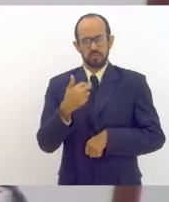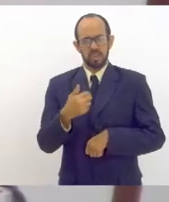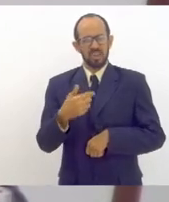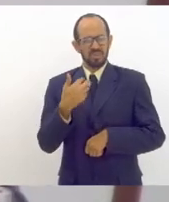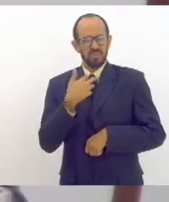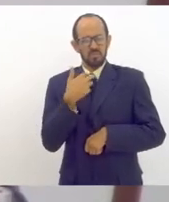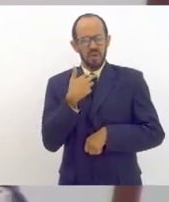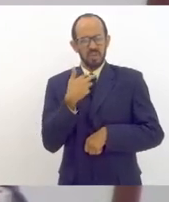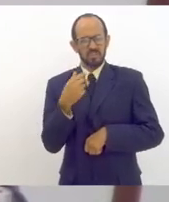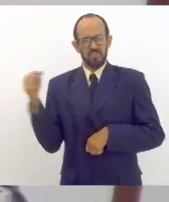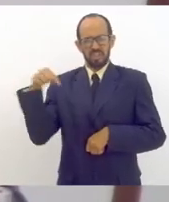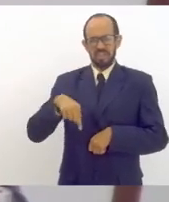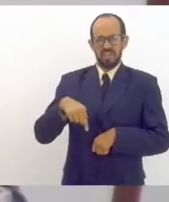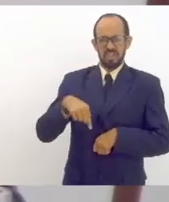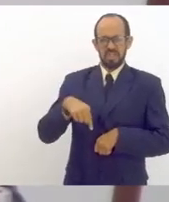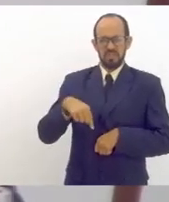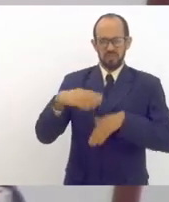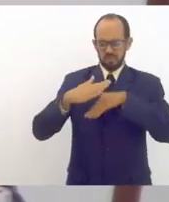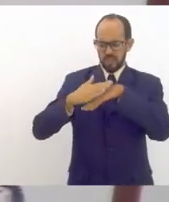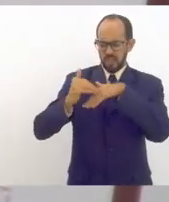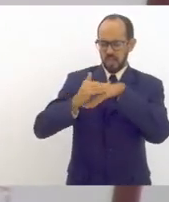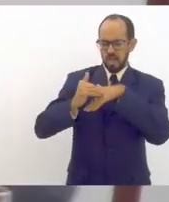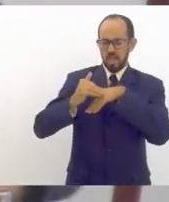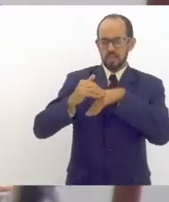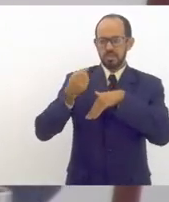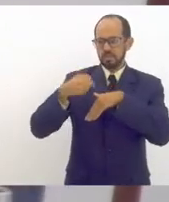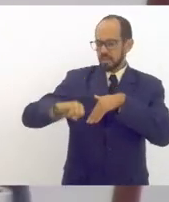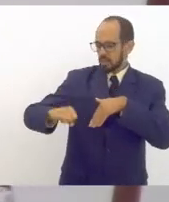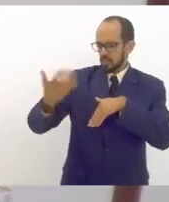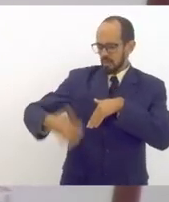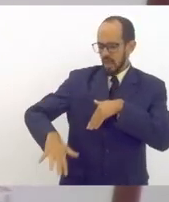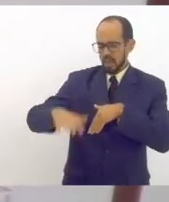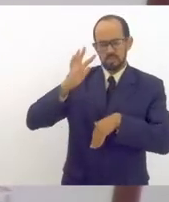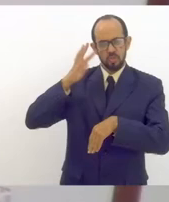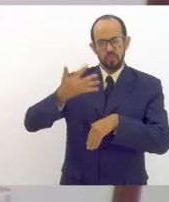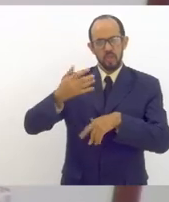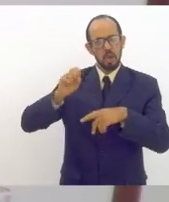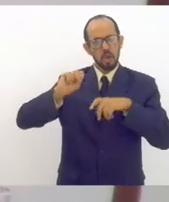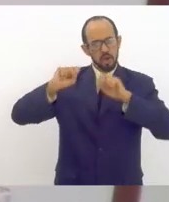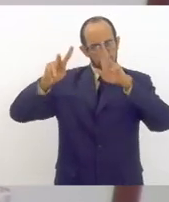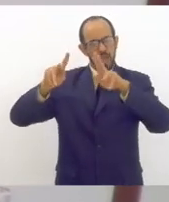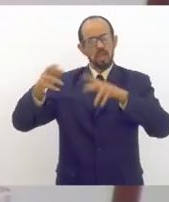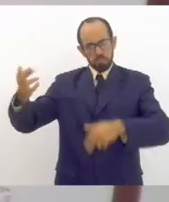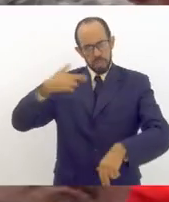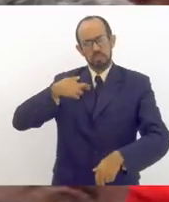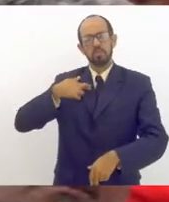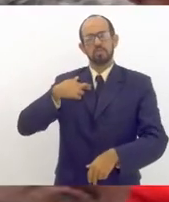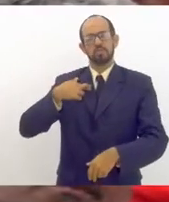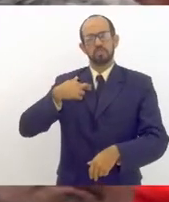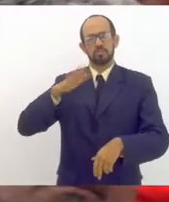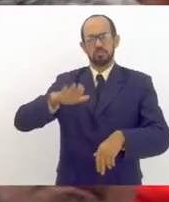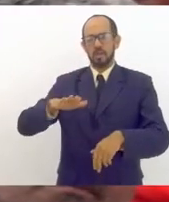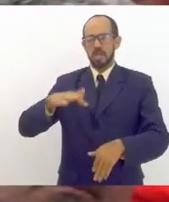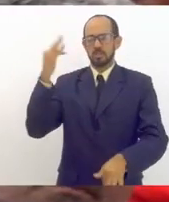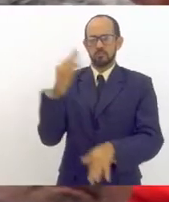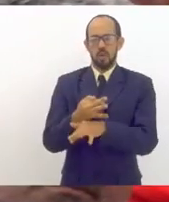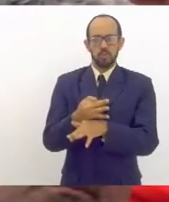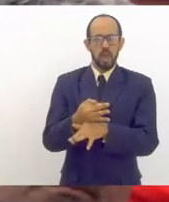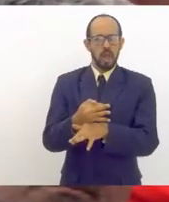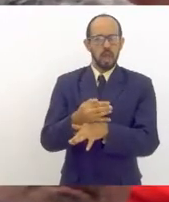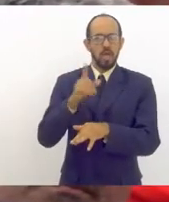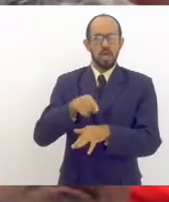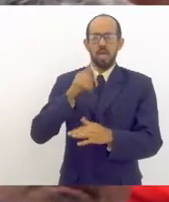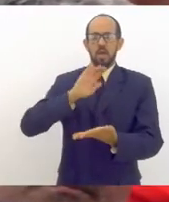aqui eu não quero que venha fazer carinho não cara vem aqui e fala uma resposta eu não vou resolver nada beleza uma resposta mas não vir aqui além de